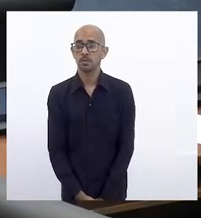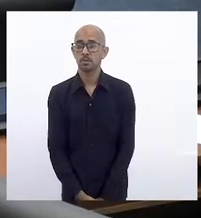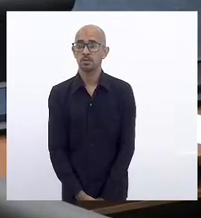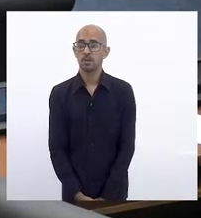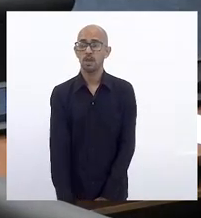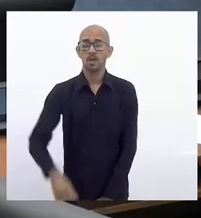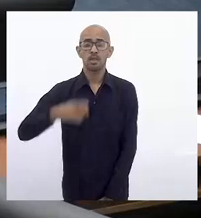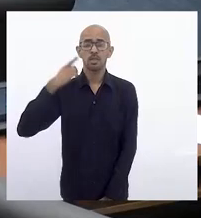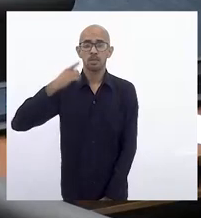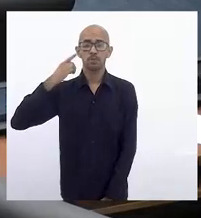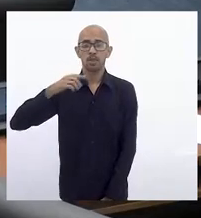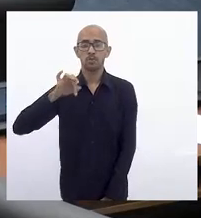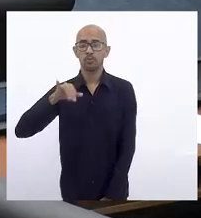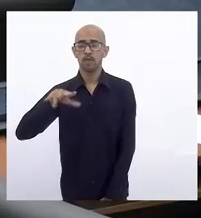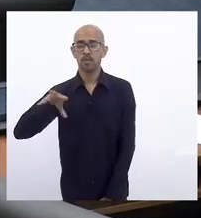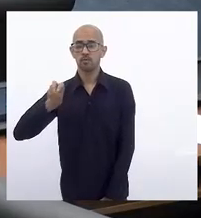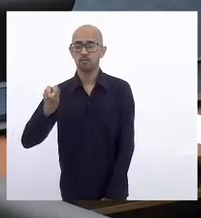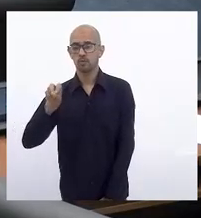Deputado Flávio Serafini.